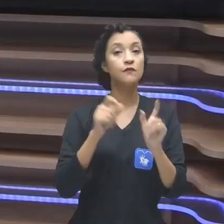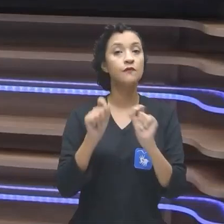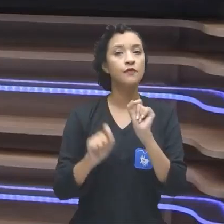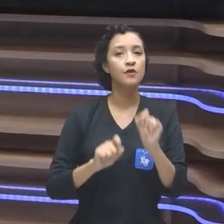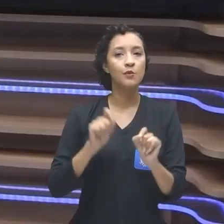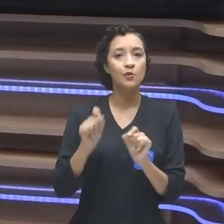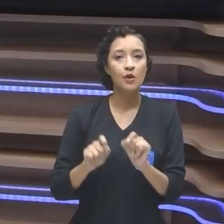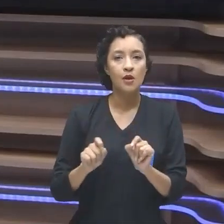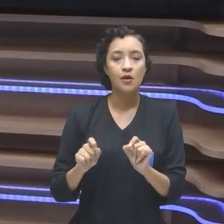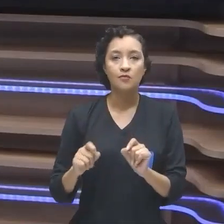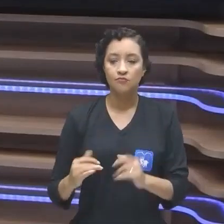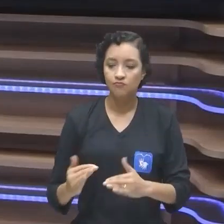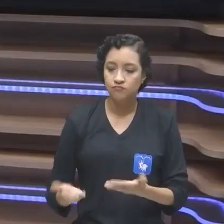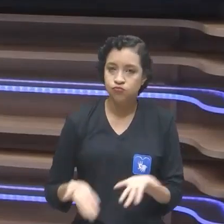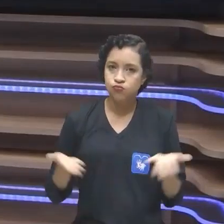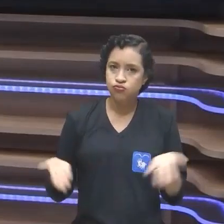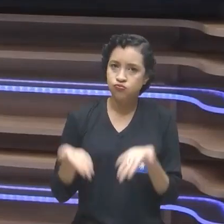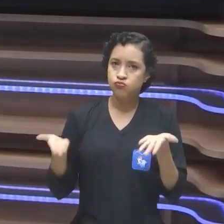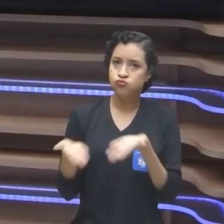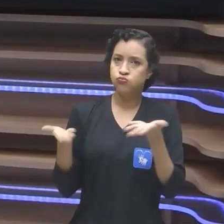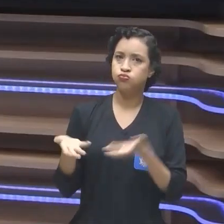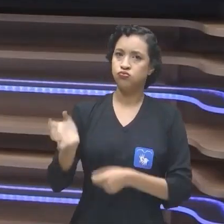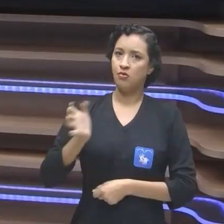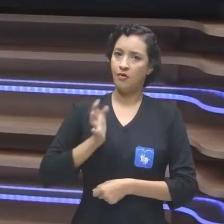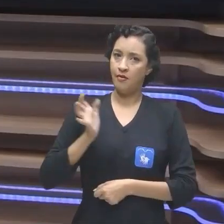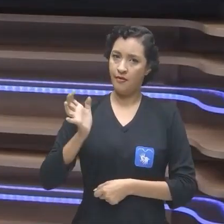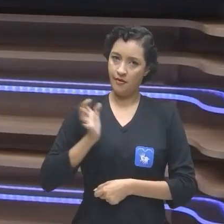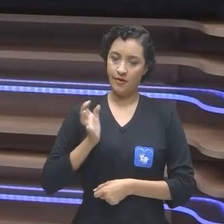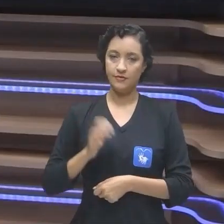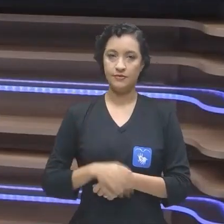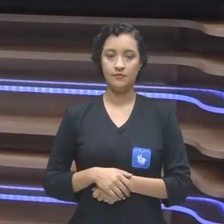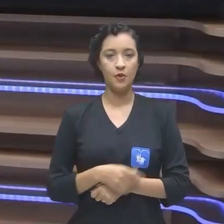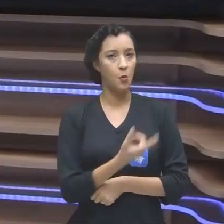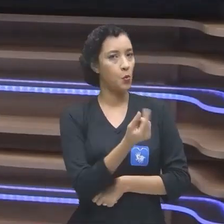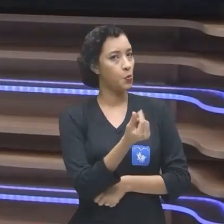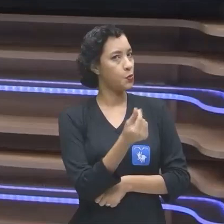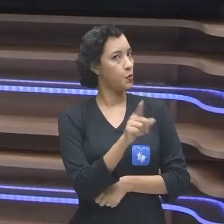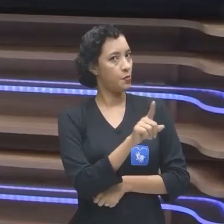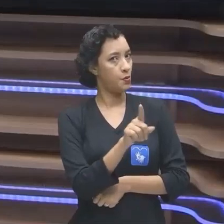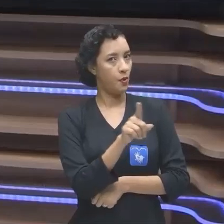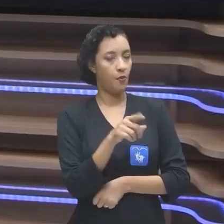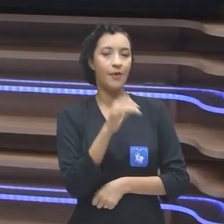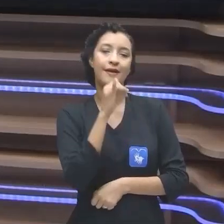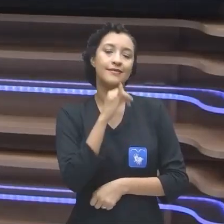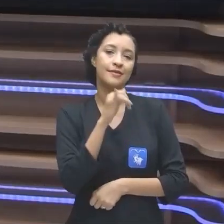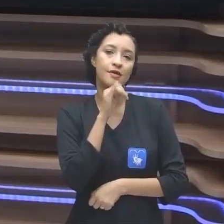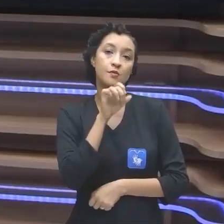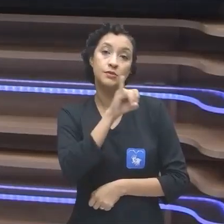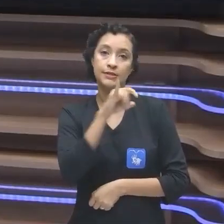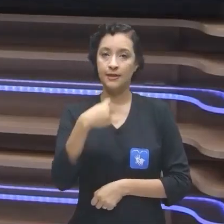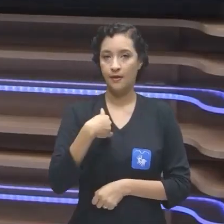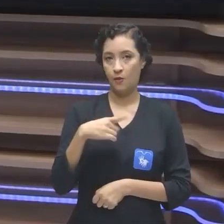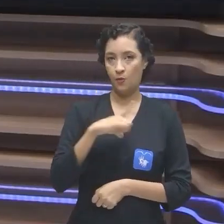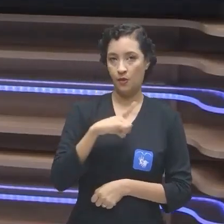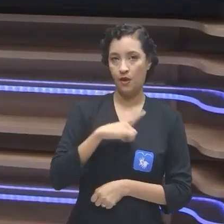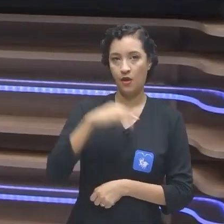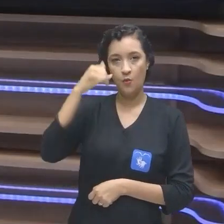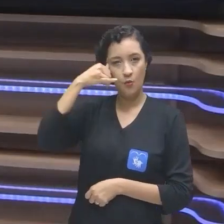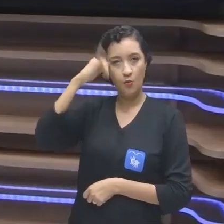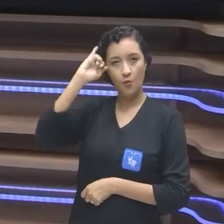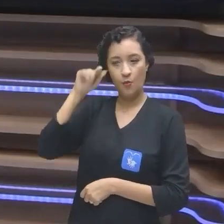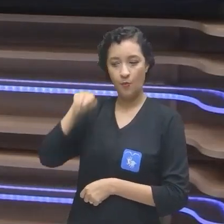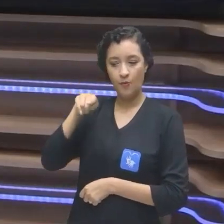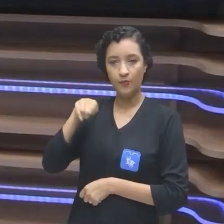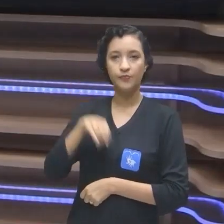riquezas. Por si só ele gera, o dinheiro não. Por exemplo, se eu tenho uma vaca, aquela vaca,